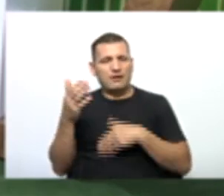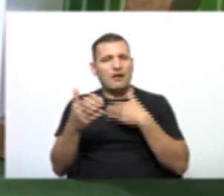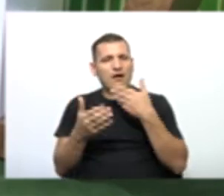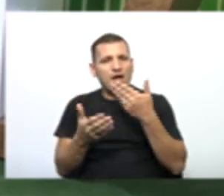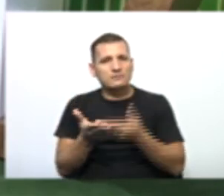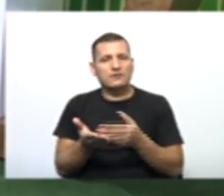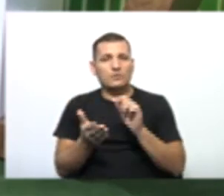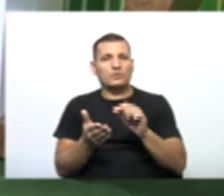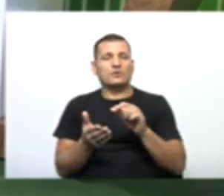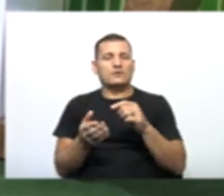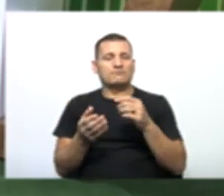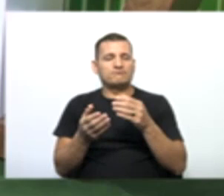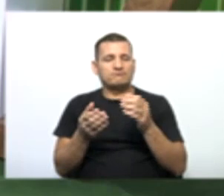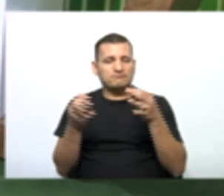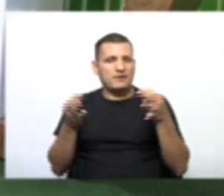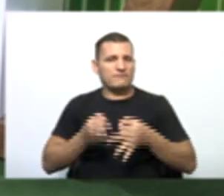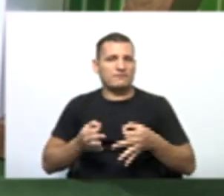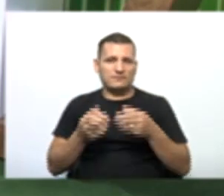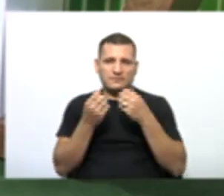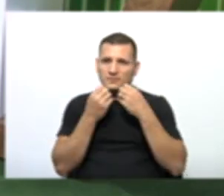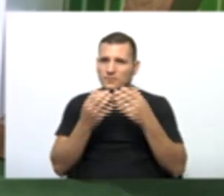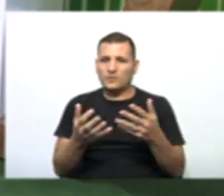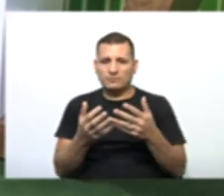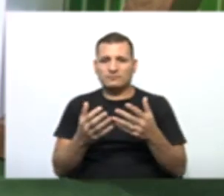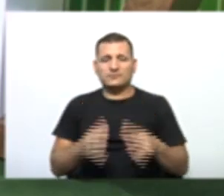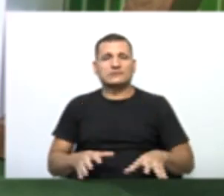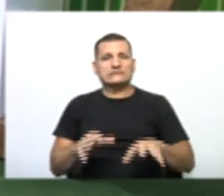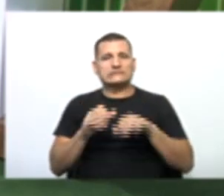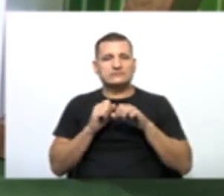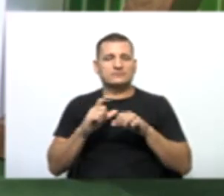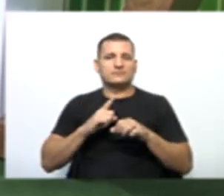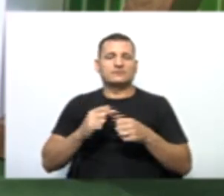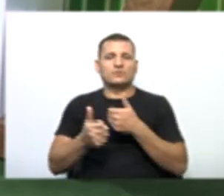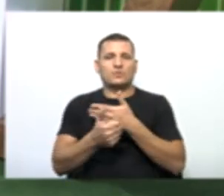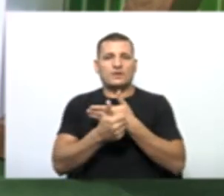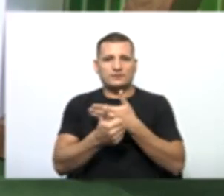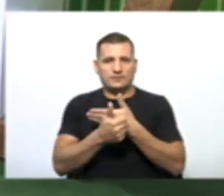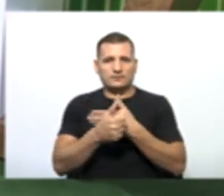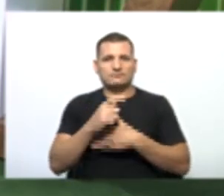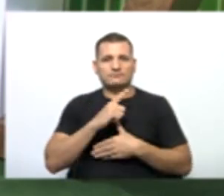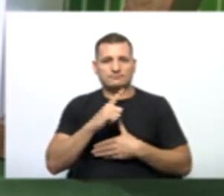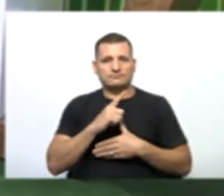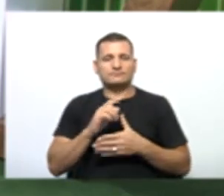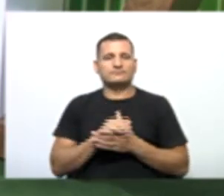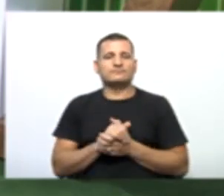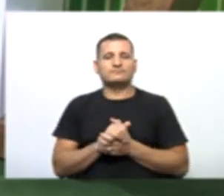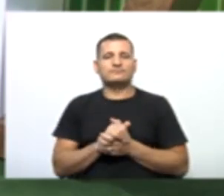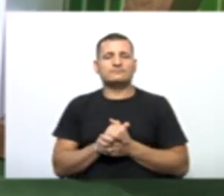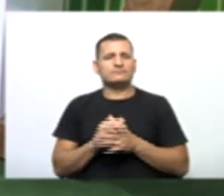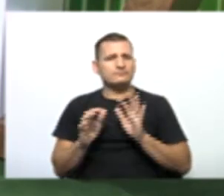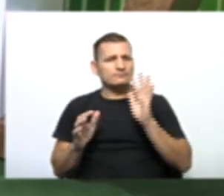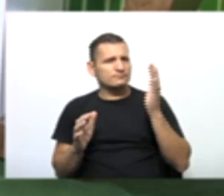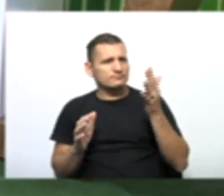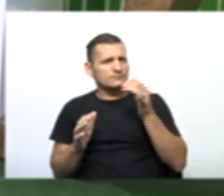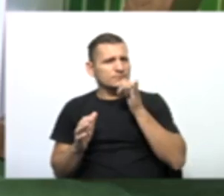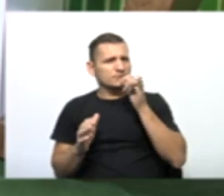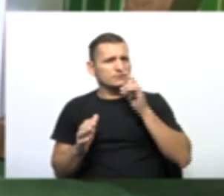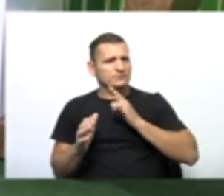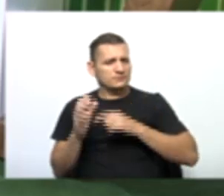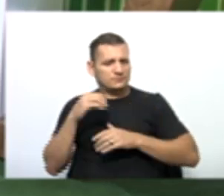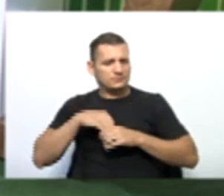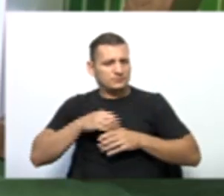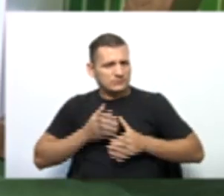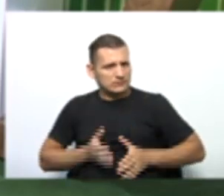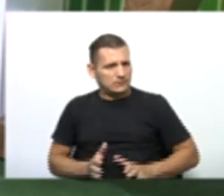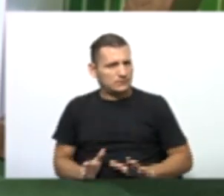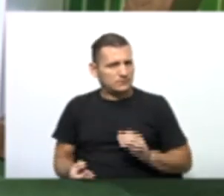gente fica bom naquilo, né? Adquire, então, uma qualidade diante daquilo, na verdade, né? Isso mesmo. E será que isso nasce com a gente, professor?